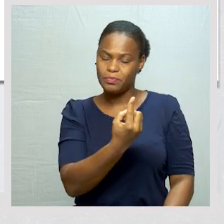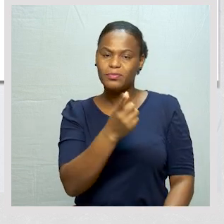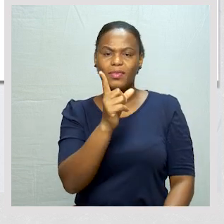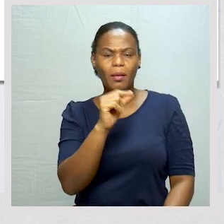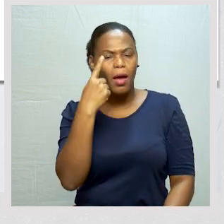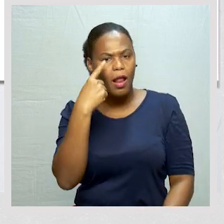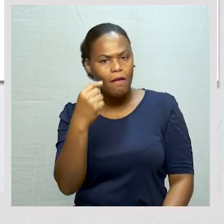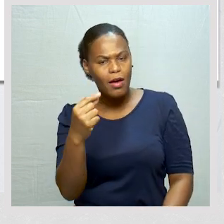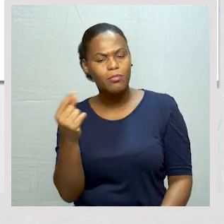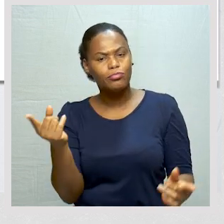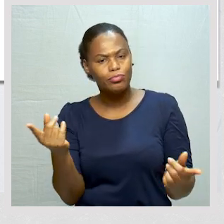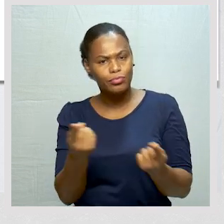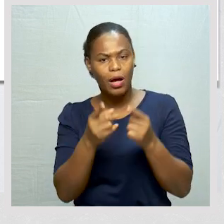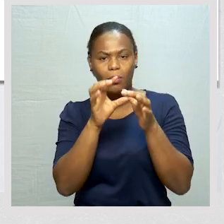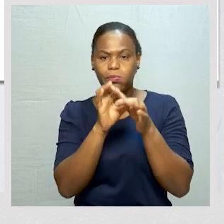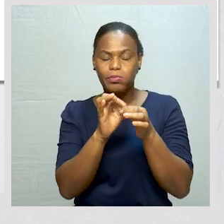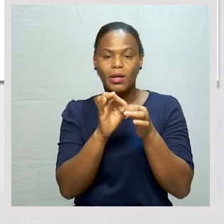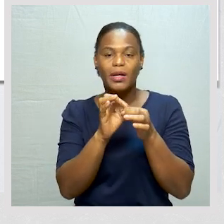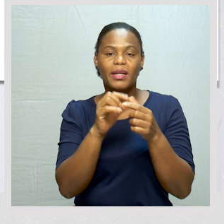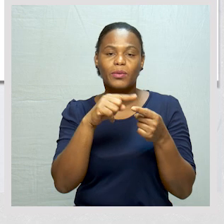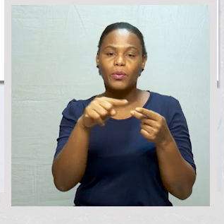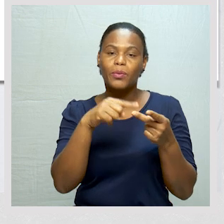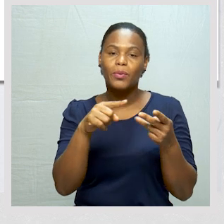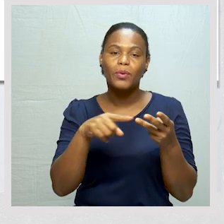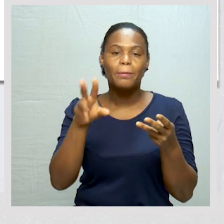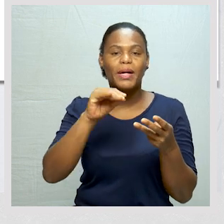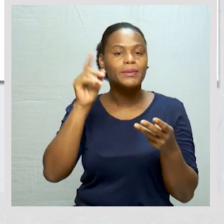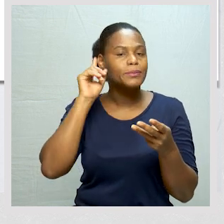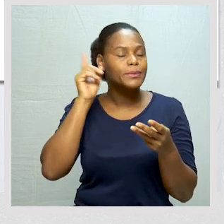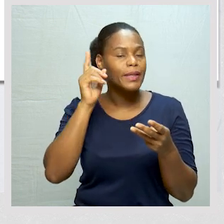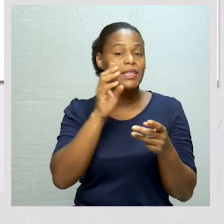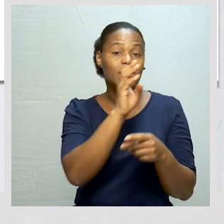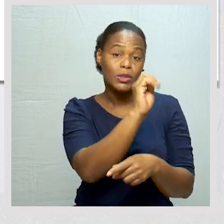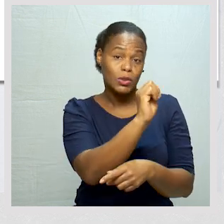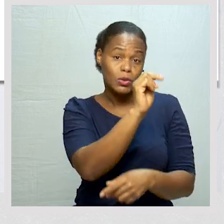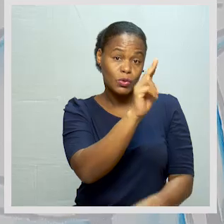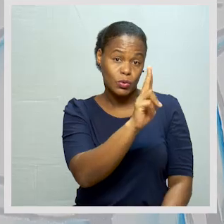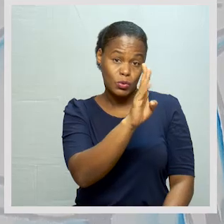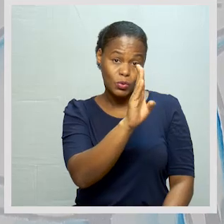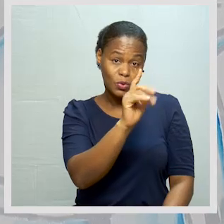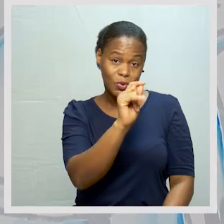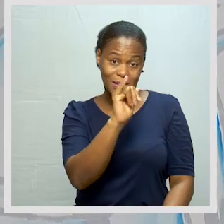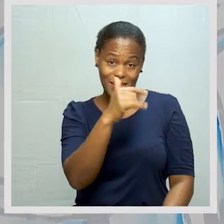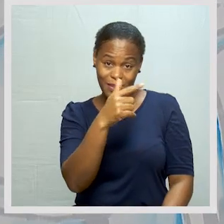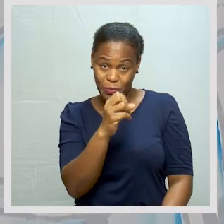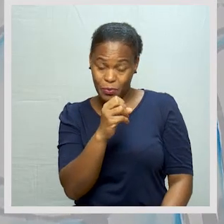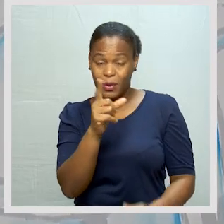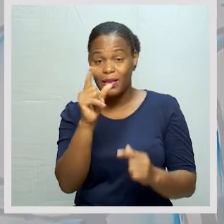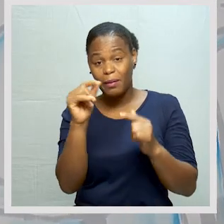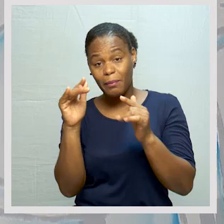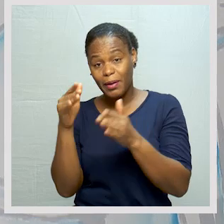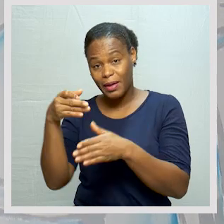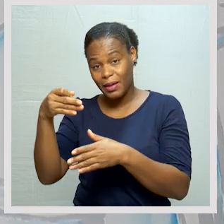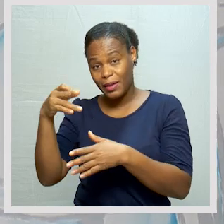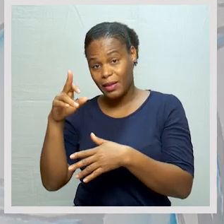são reduzidas aos elementos essenciais, sujeito e predicado. Estas duas frases são